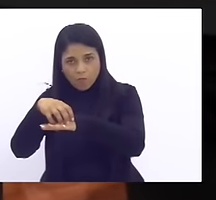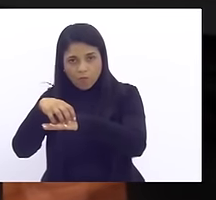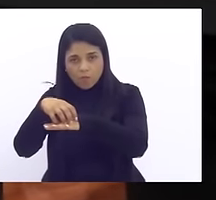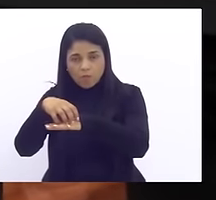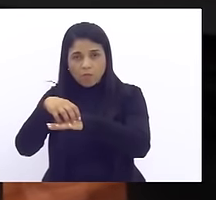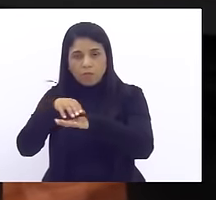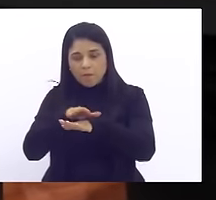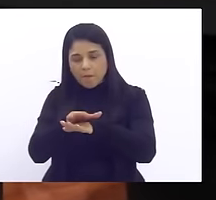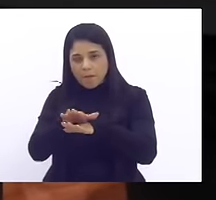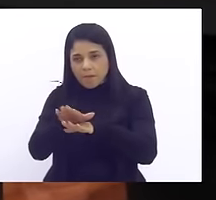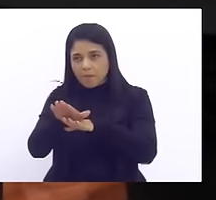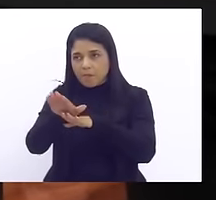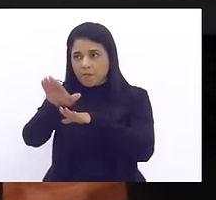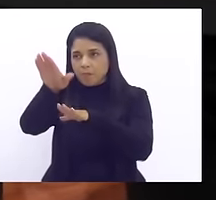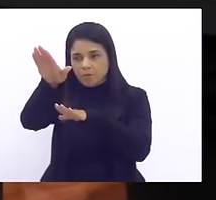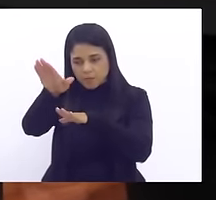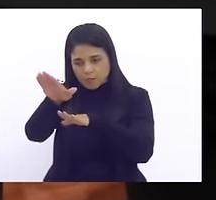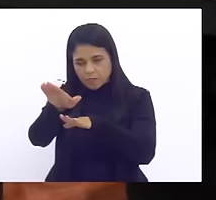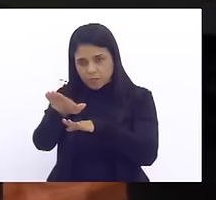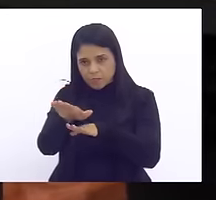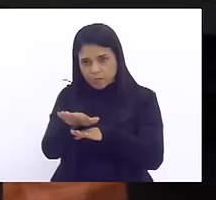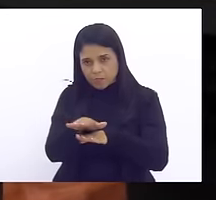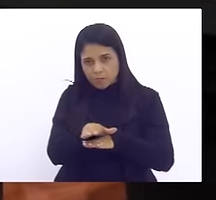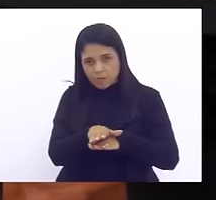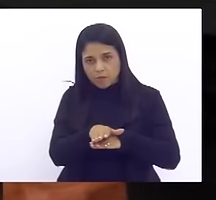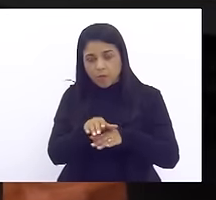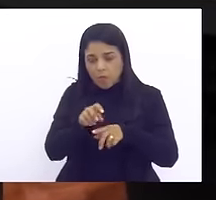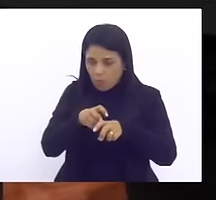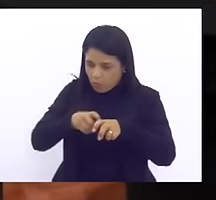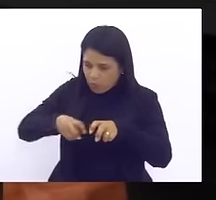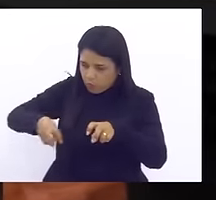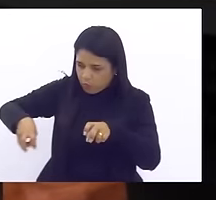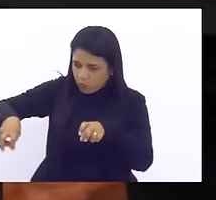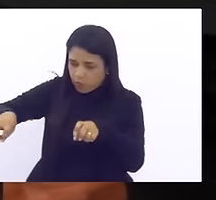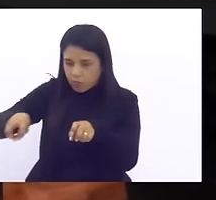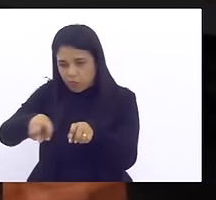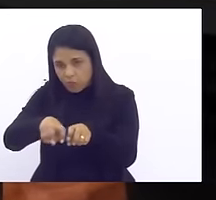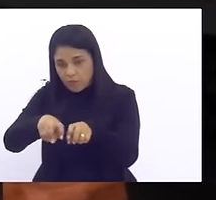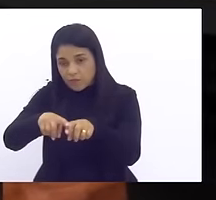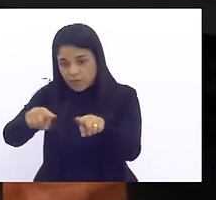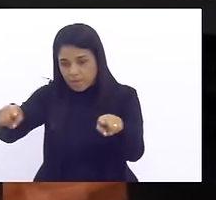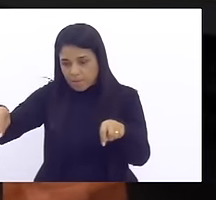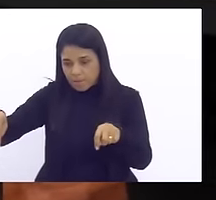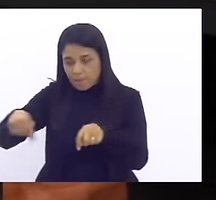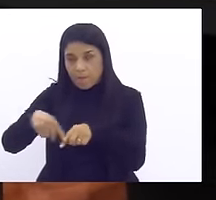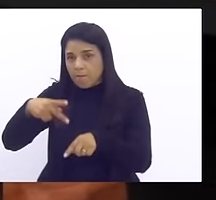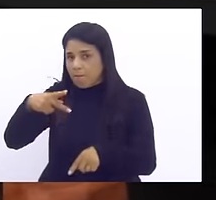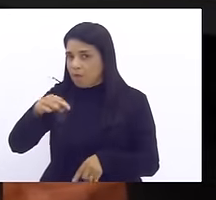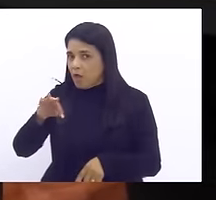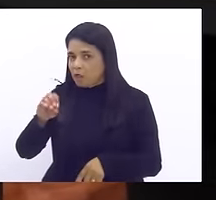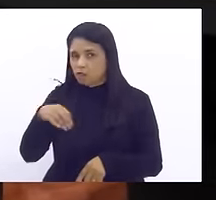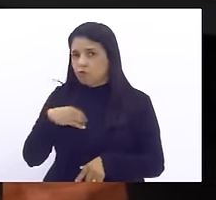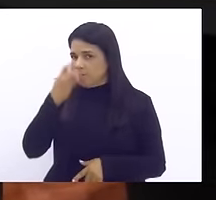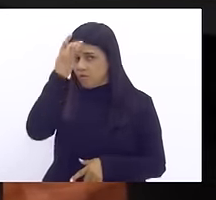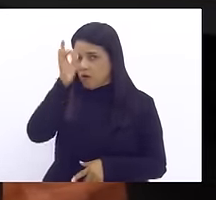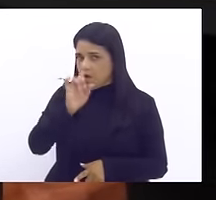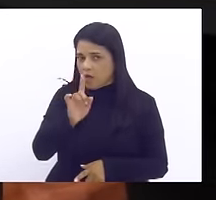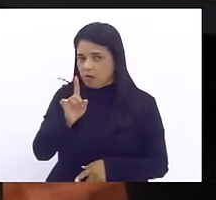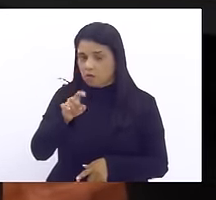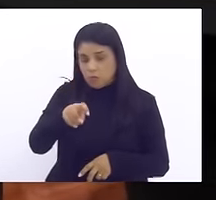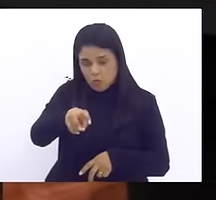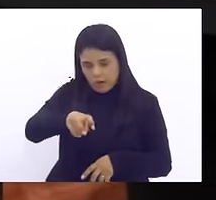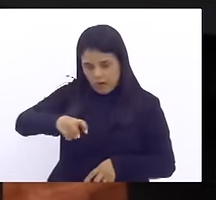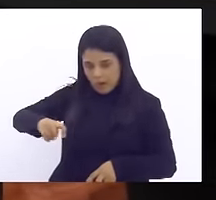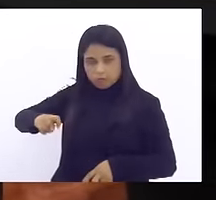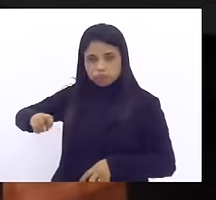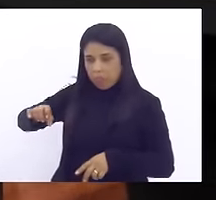colocar na plataforma retirada da plataforma colocar naquelas vagas lá de dentro do pátio não é uma não é uma atividade muito fácil é claro que se pegar o carro ali de ré